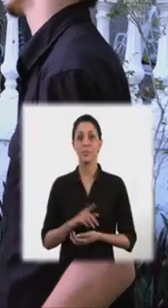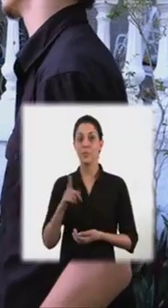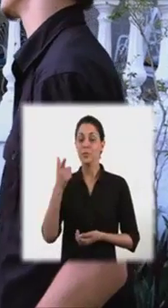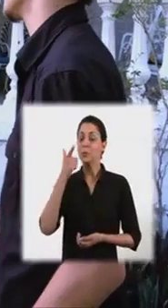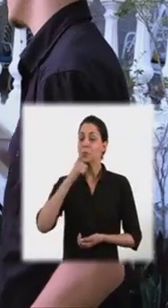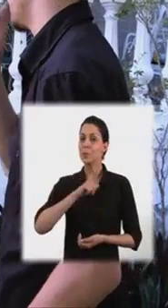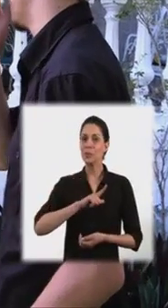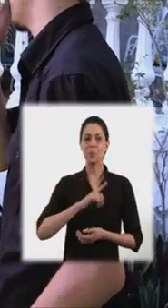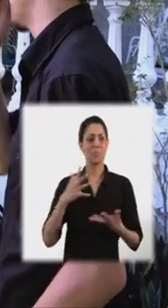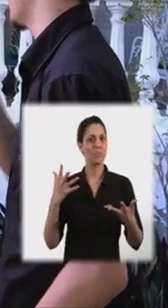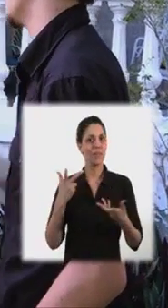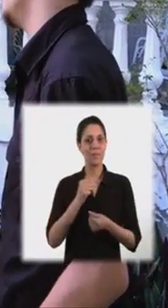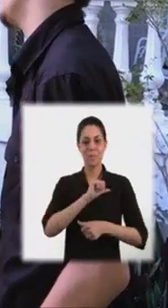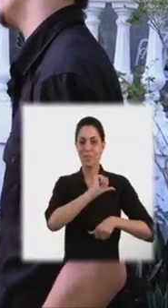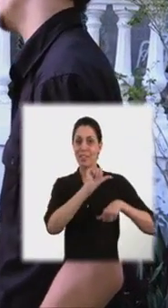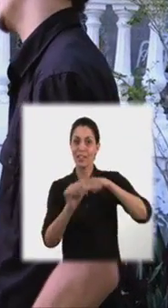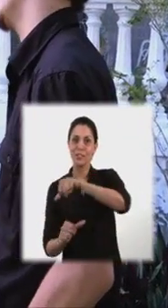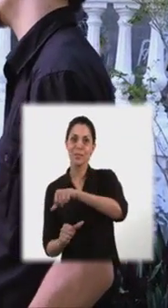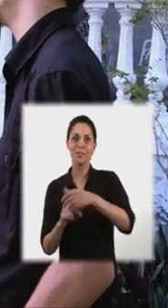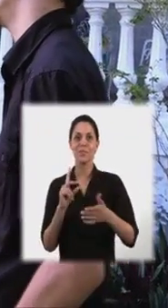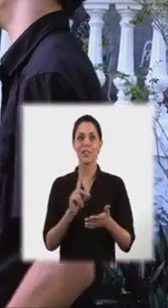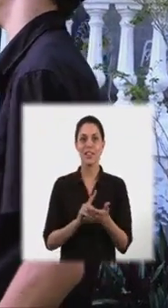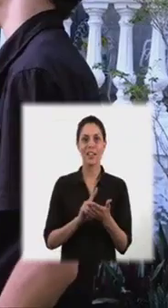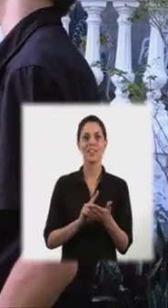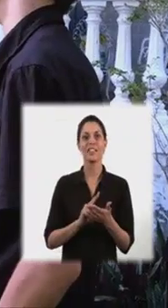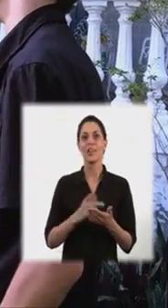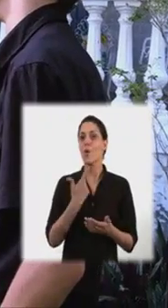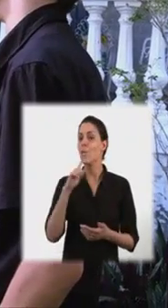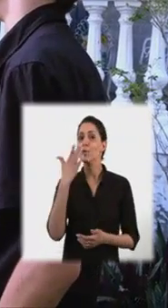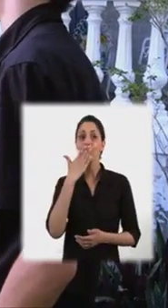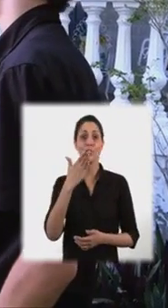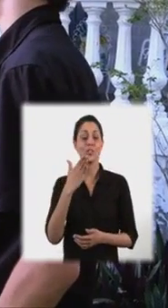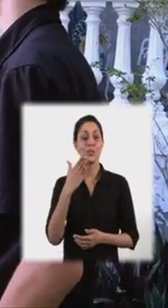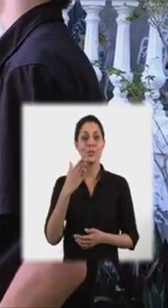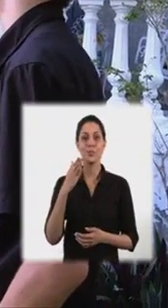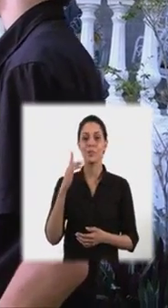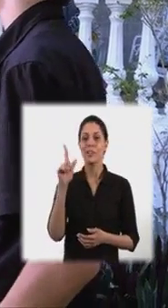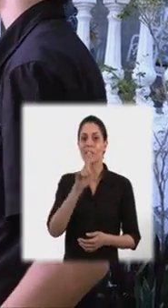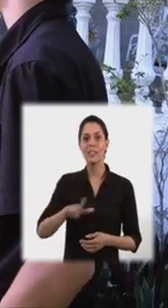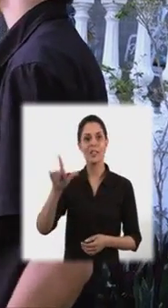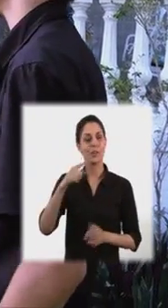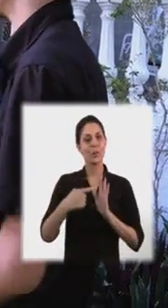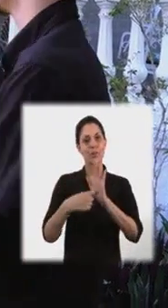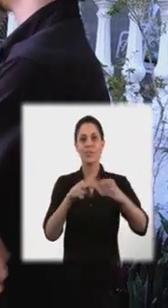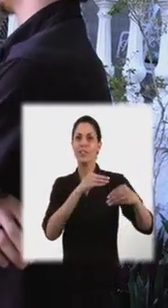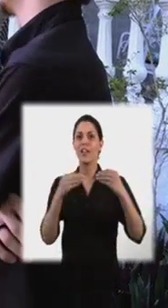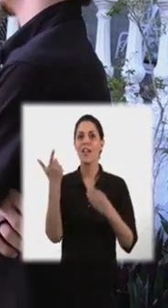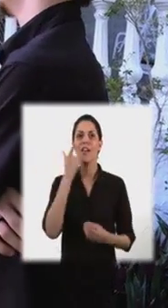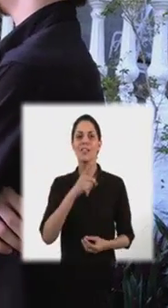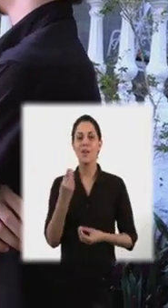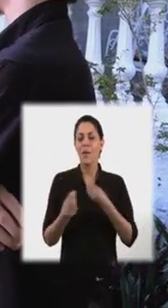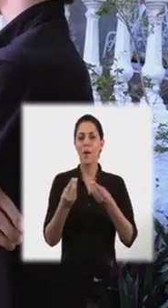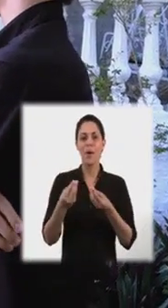Você conseguiu brilhantemente transformar isso num terceiro gênero, mostrando essa flexibilidade dos gêneros, como os